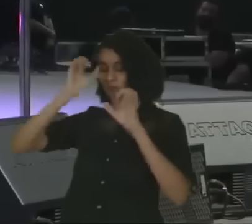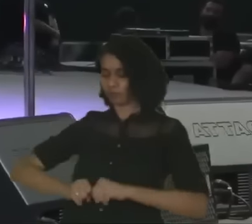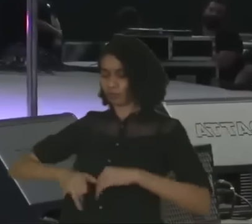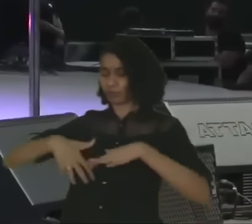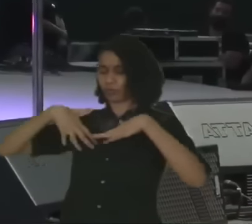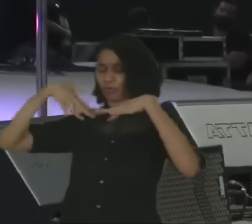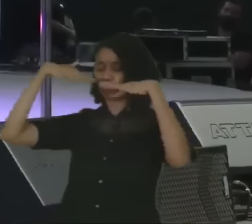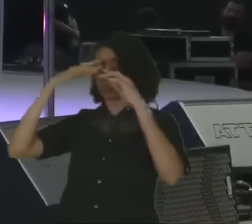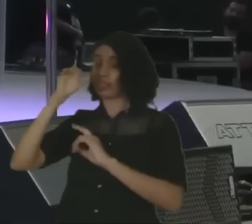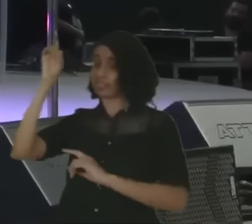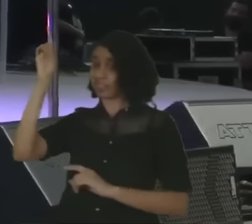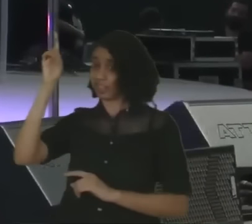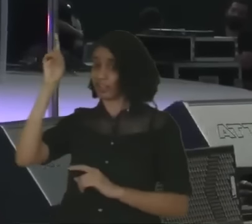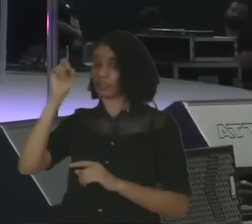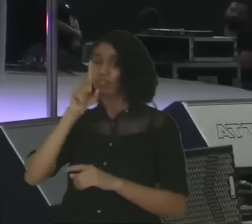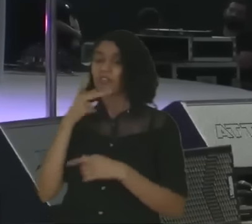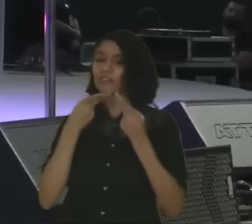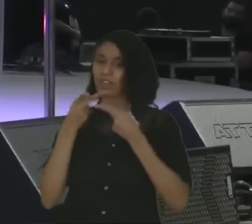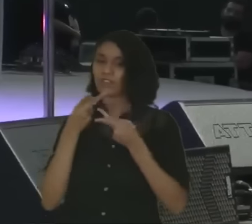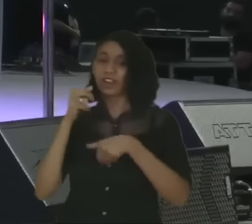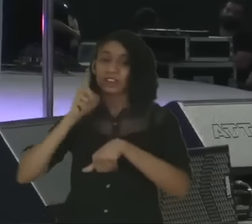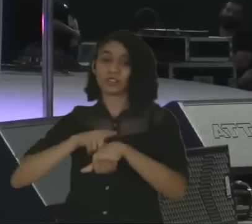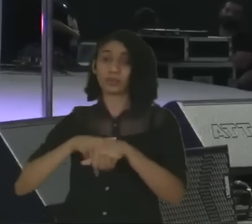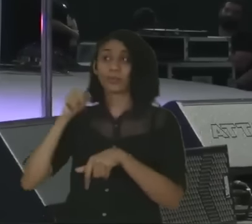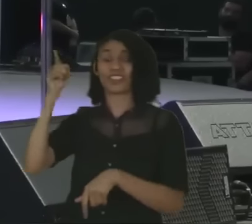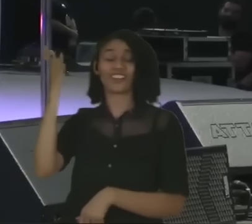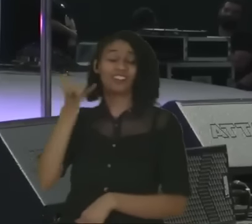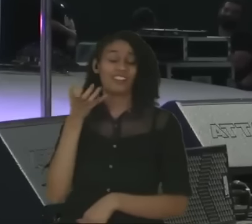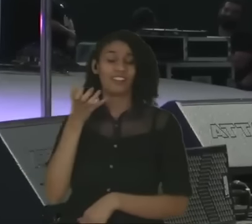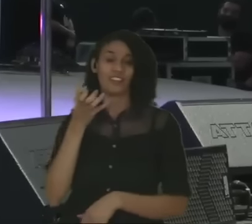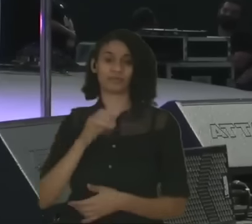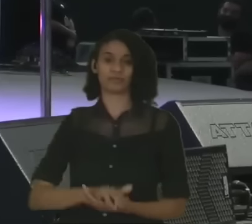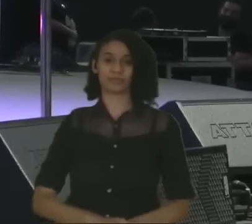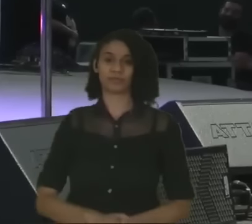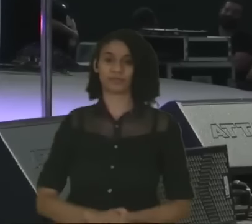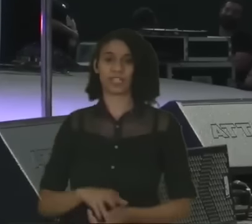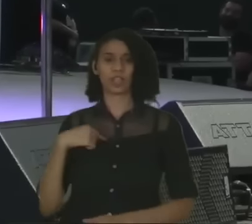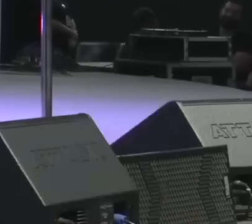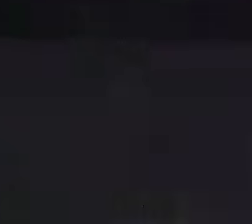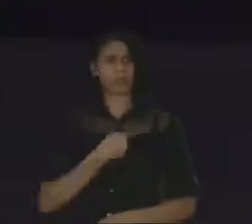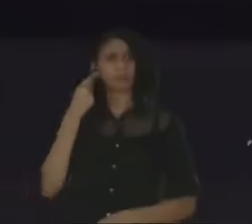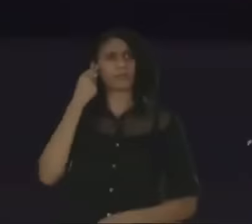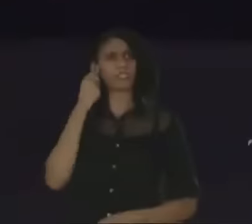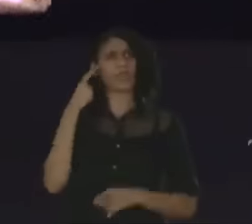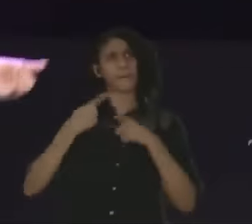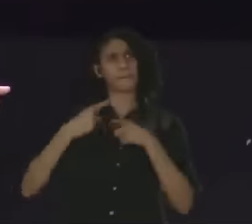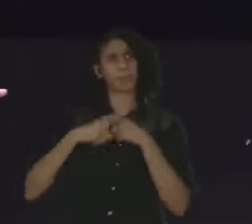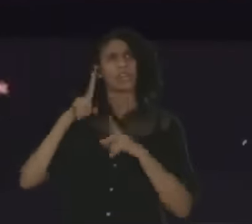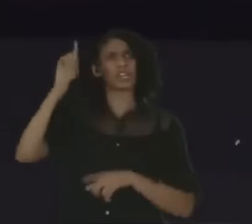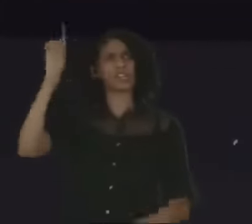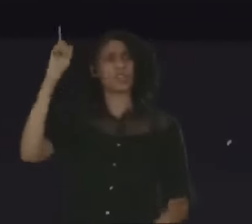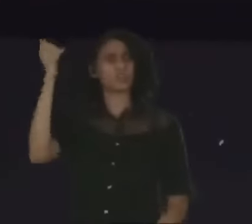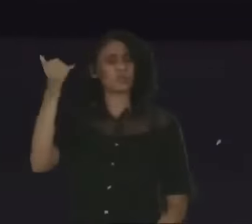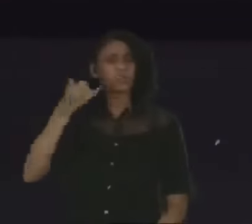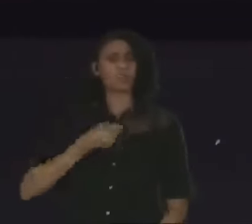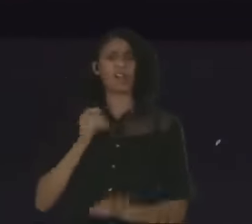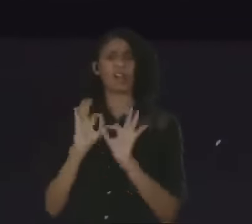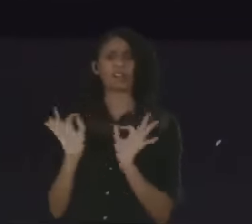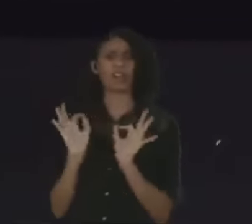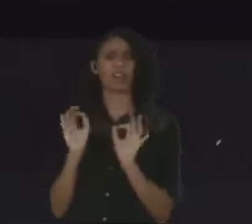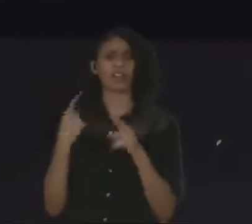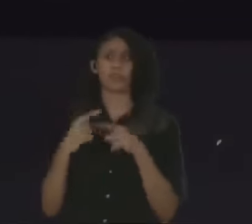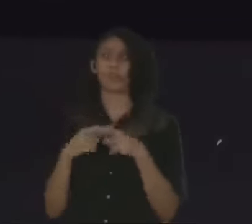Deus fala com você a hora que ele quer ele não tem que falar naquela hora aí a gente formata de que Deus não falou com a gente porque não falou